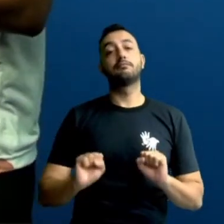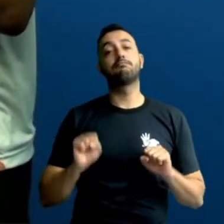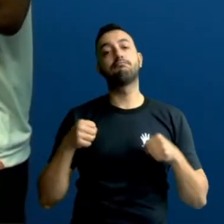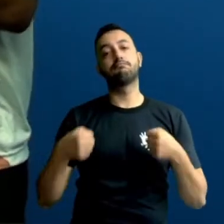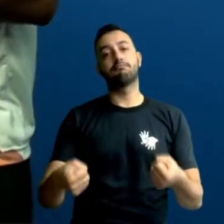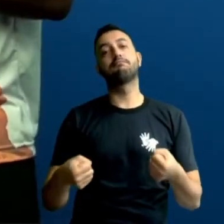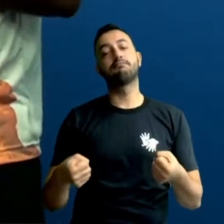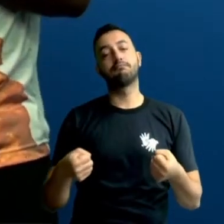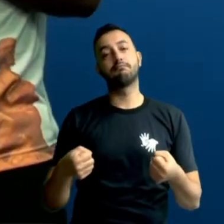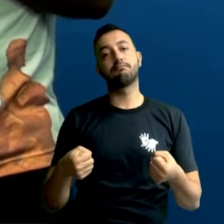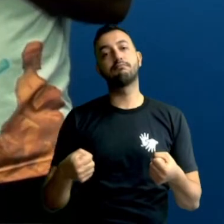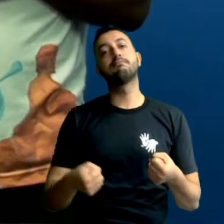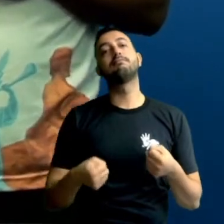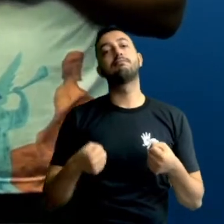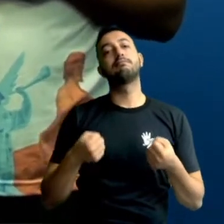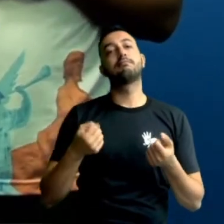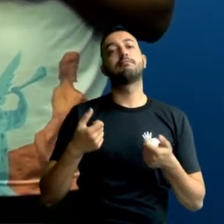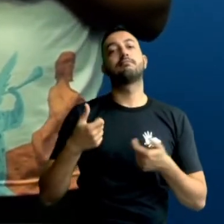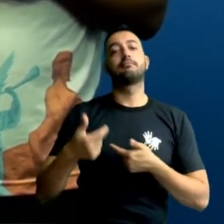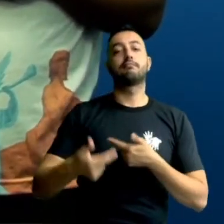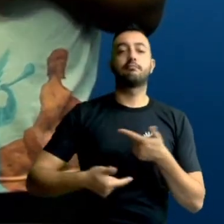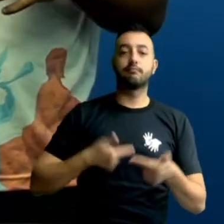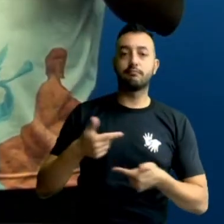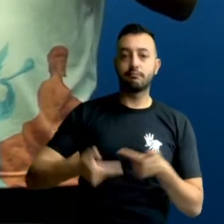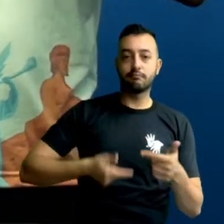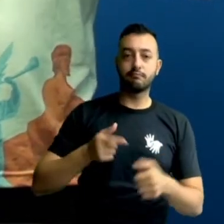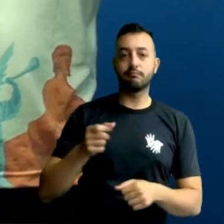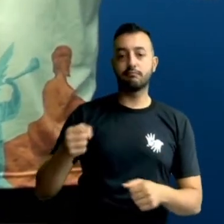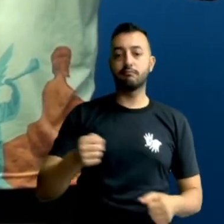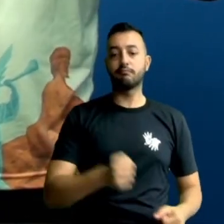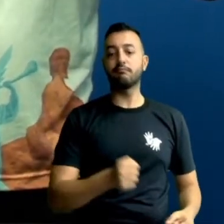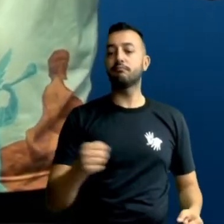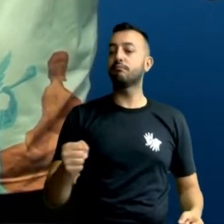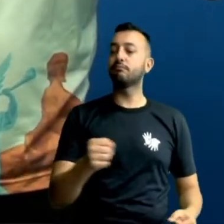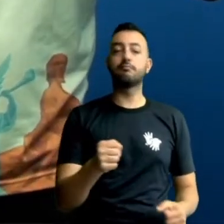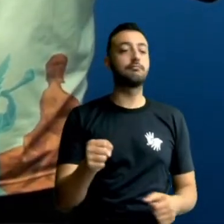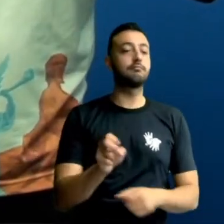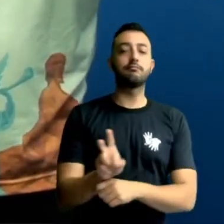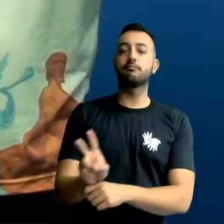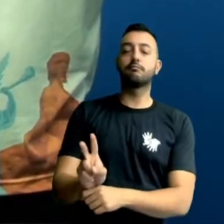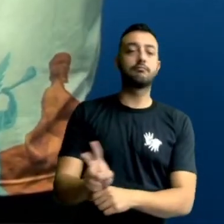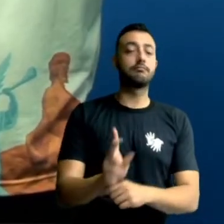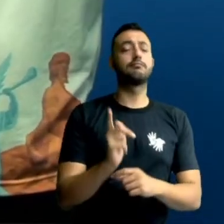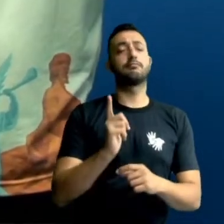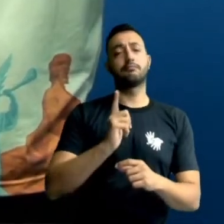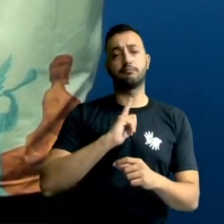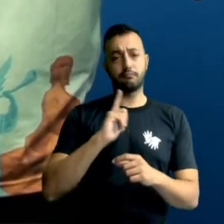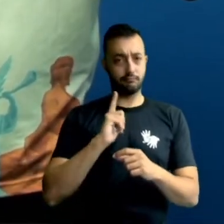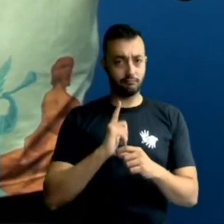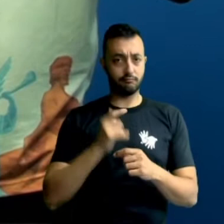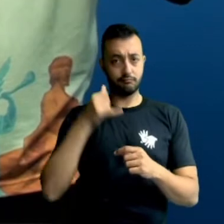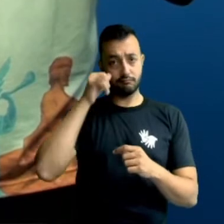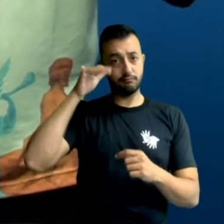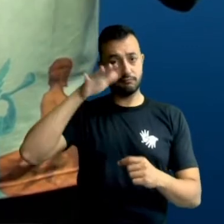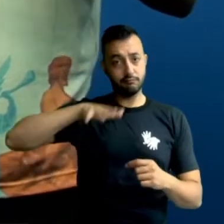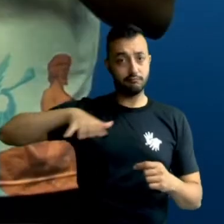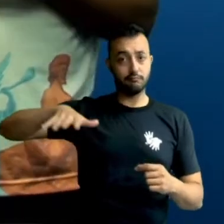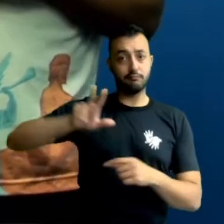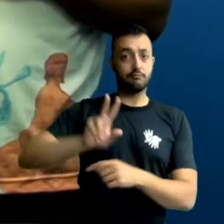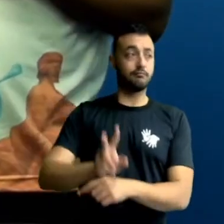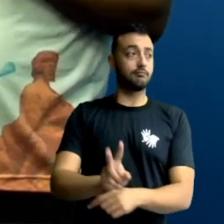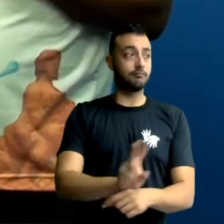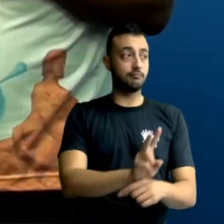dedicou-se às atividades agropastoril, né? Ele tinha um conjunto de fazendas que criavam gados,